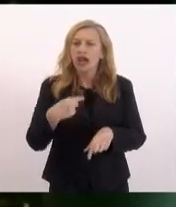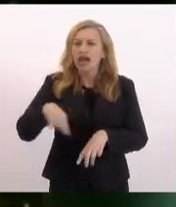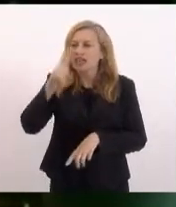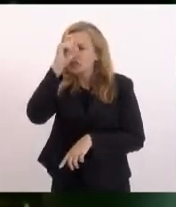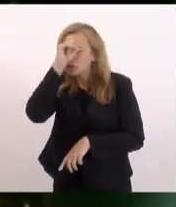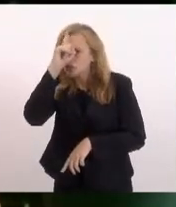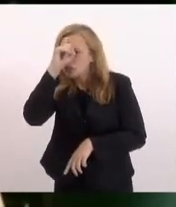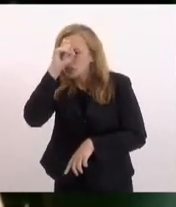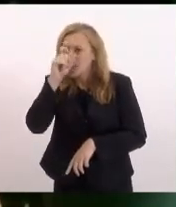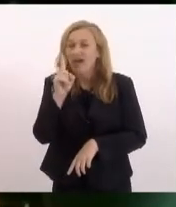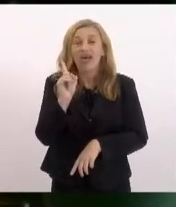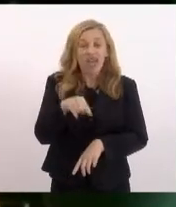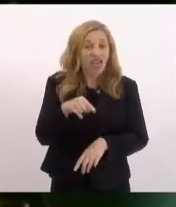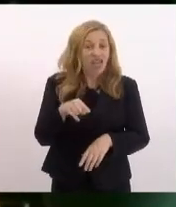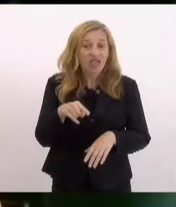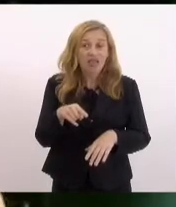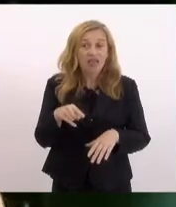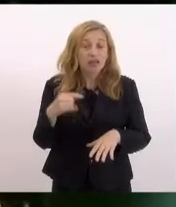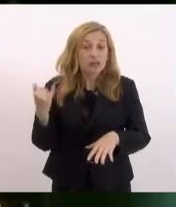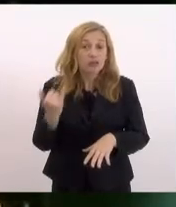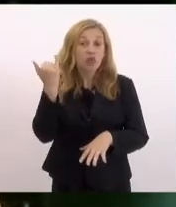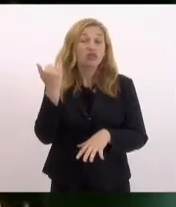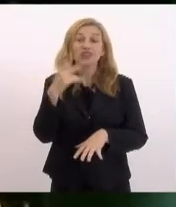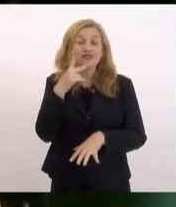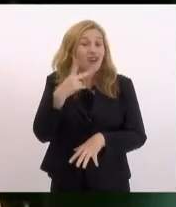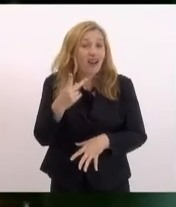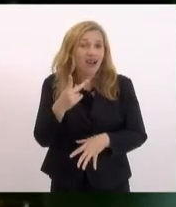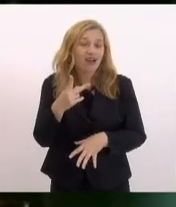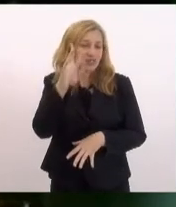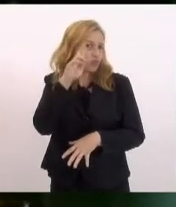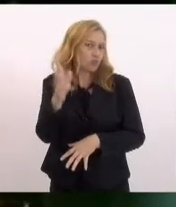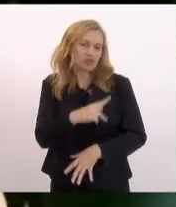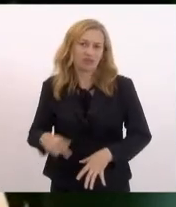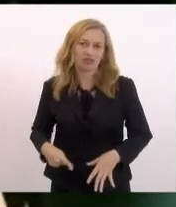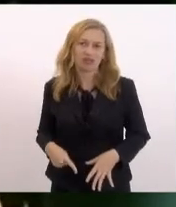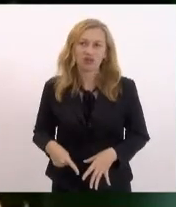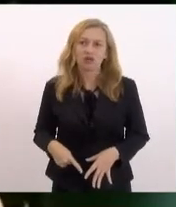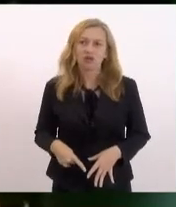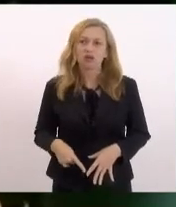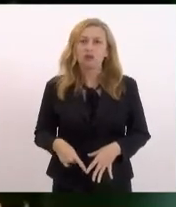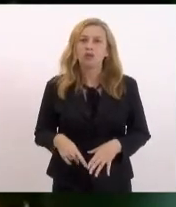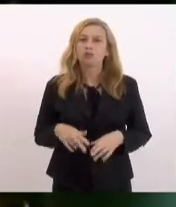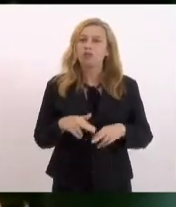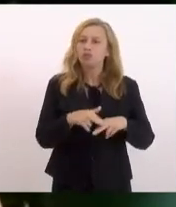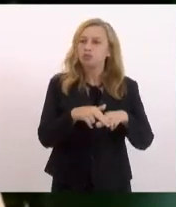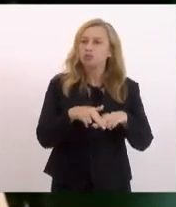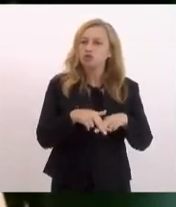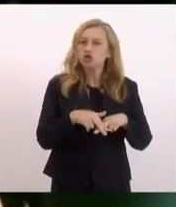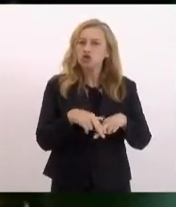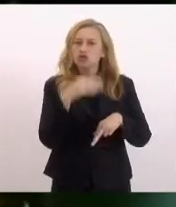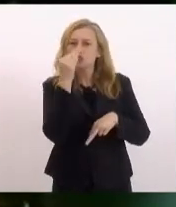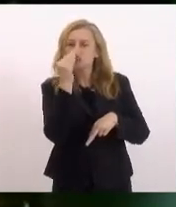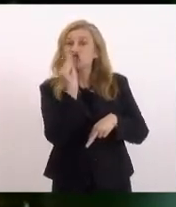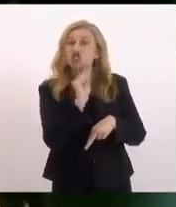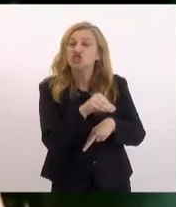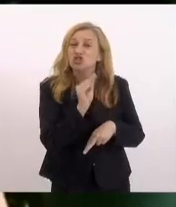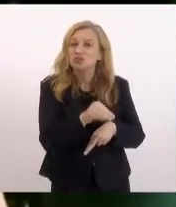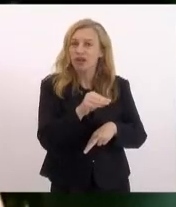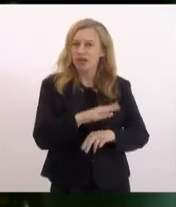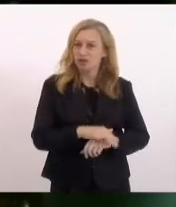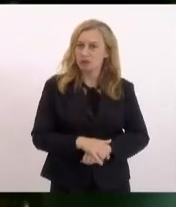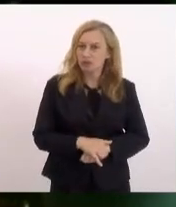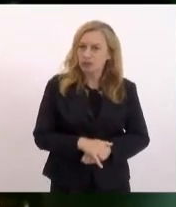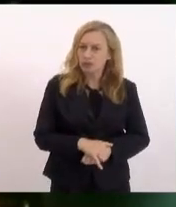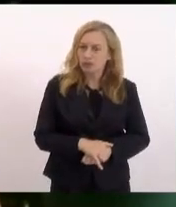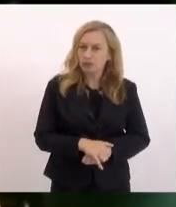hospitais, é central. É importante dizer, senhor presidente, que por conta do negacionismo, por